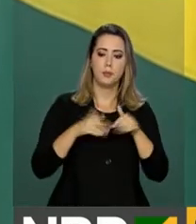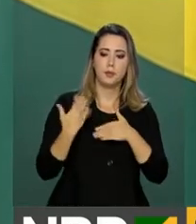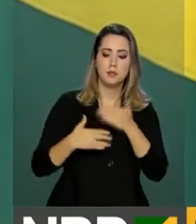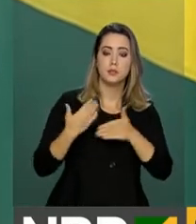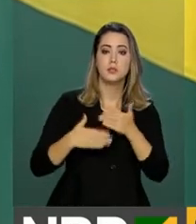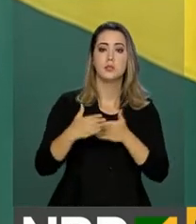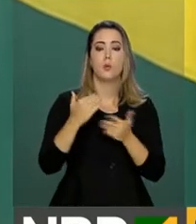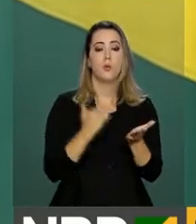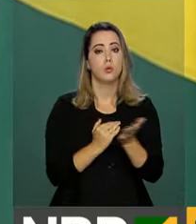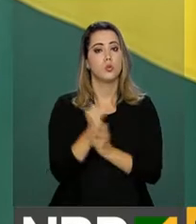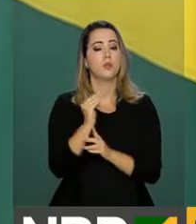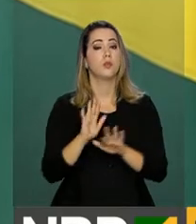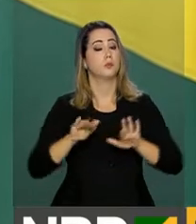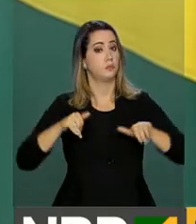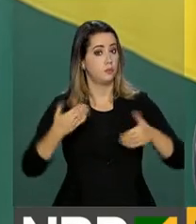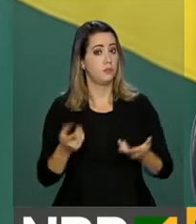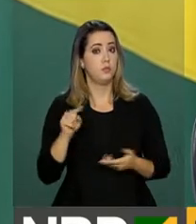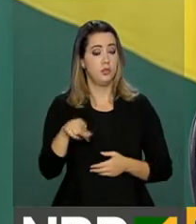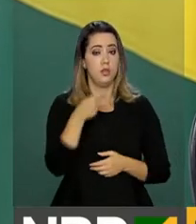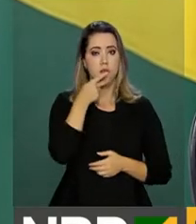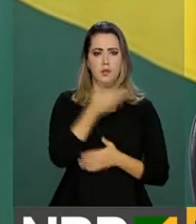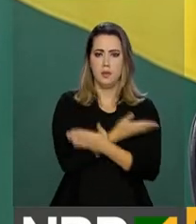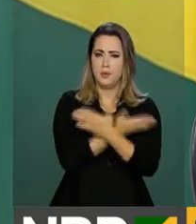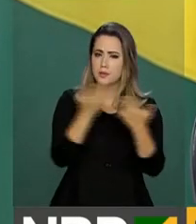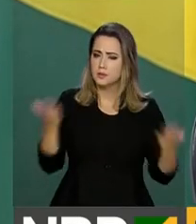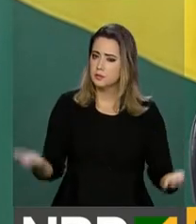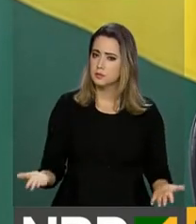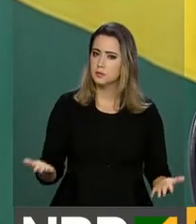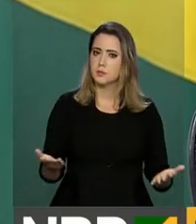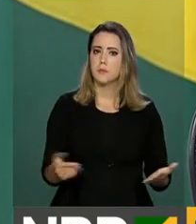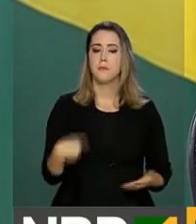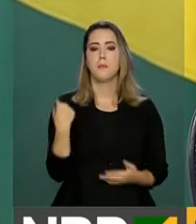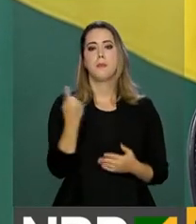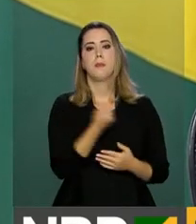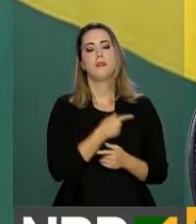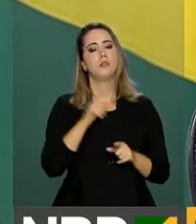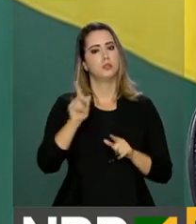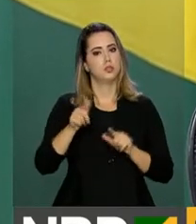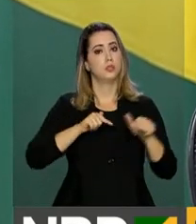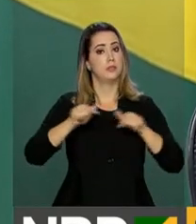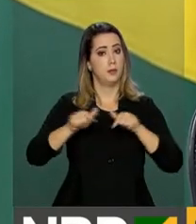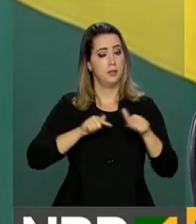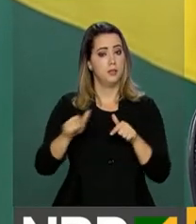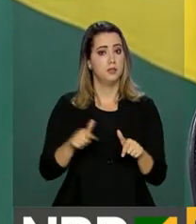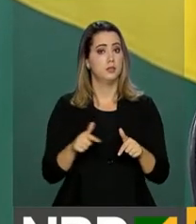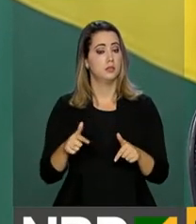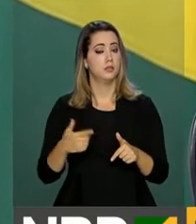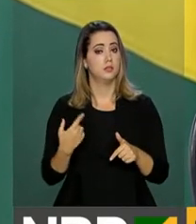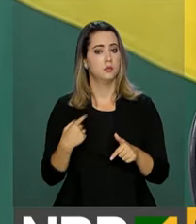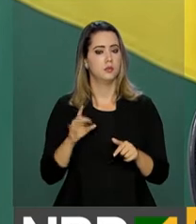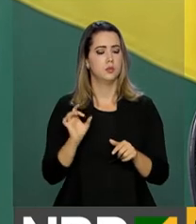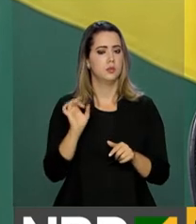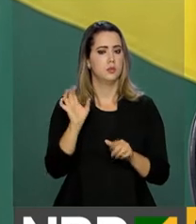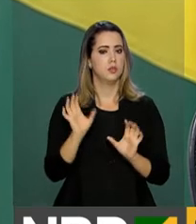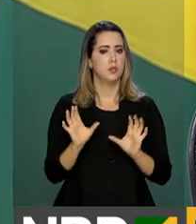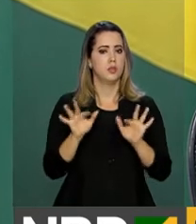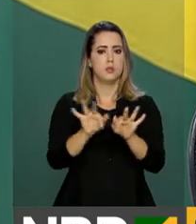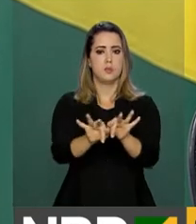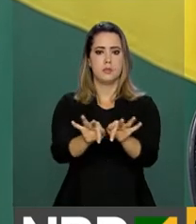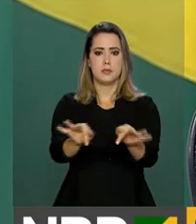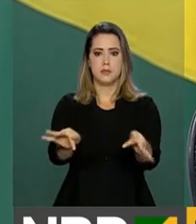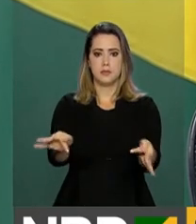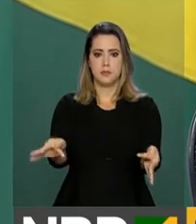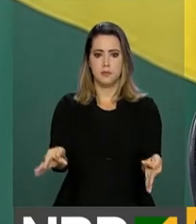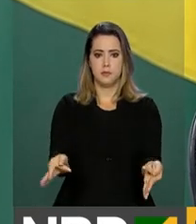a ser feito tanto que eu me atrevo a dizer aos amigos que nós estamos trabalhando muito numa espécie de simplificação